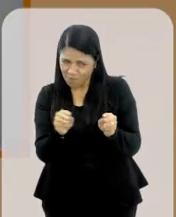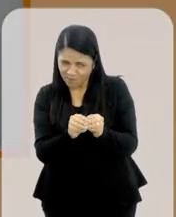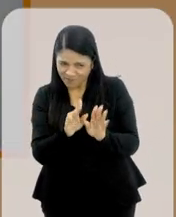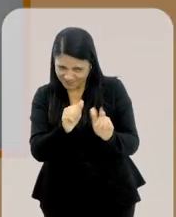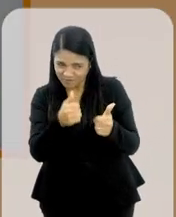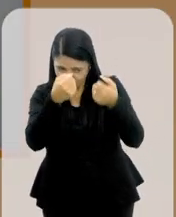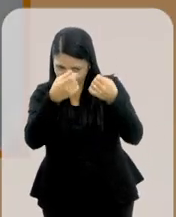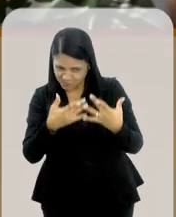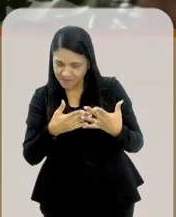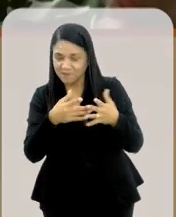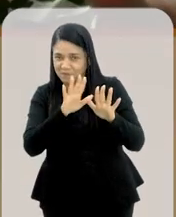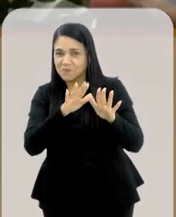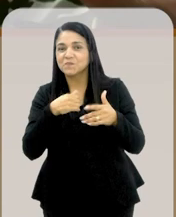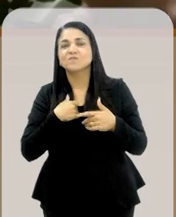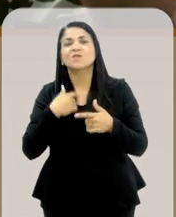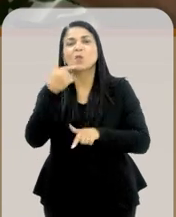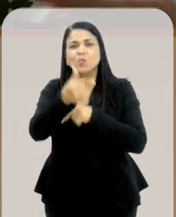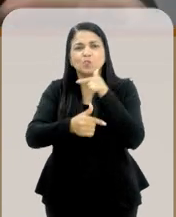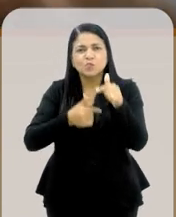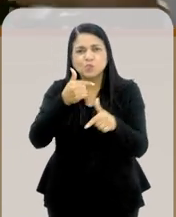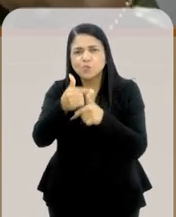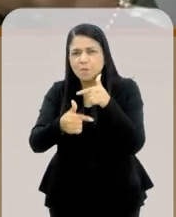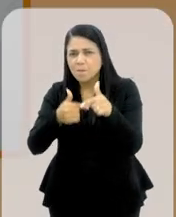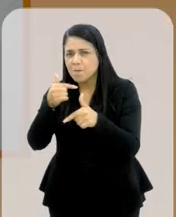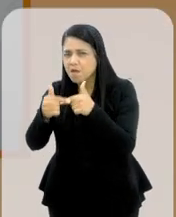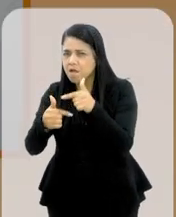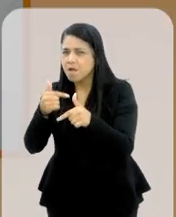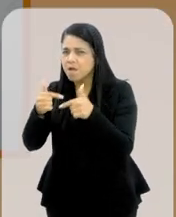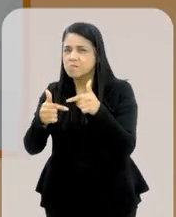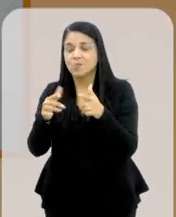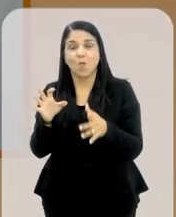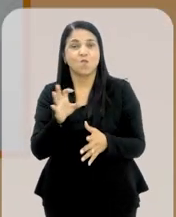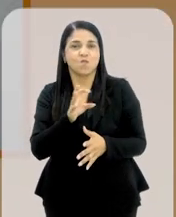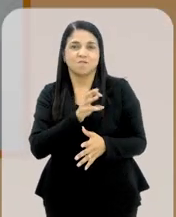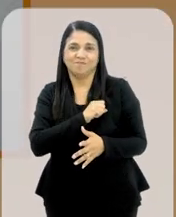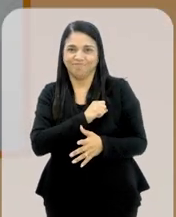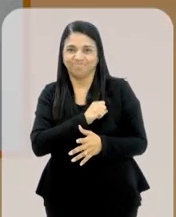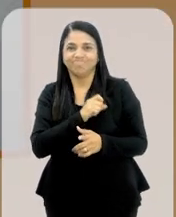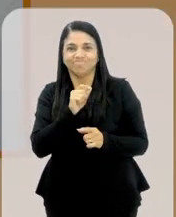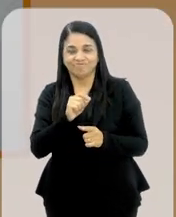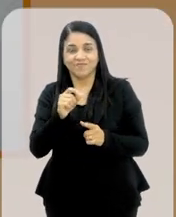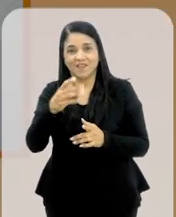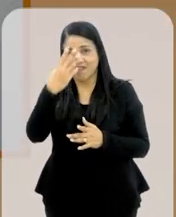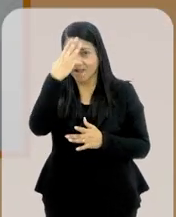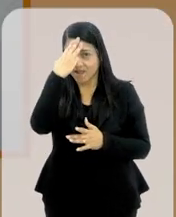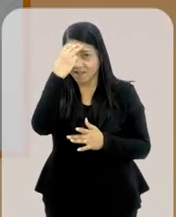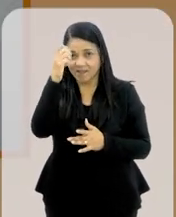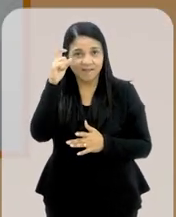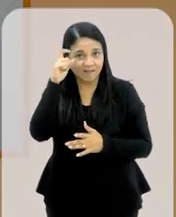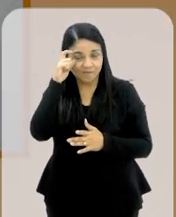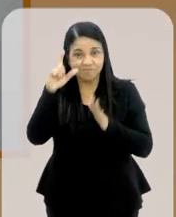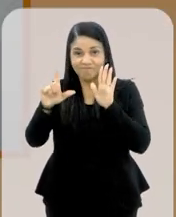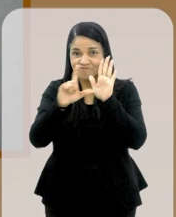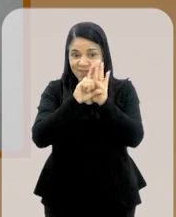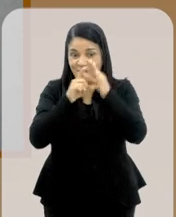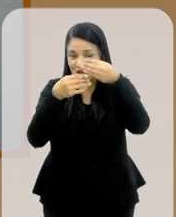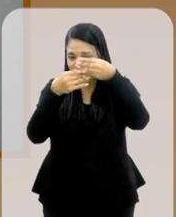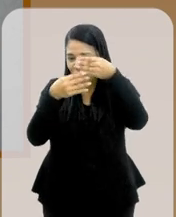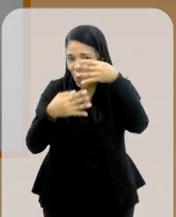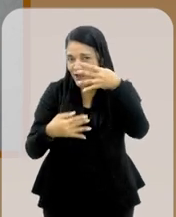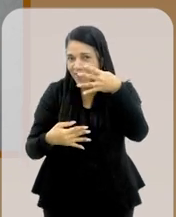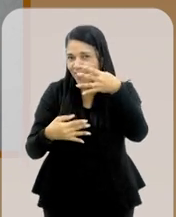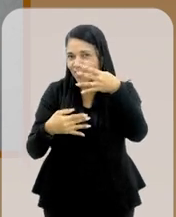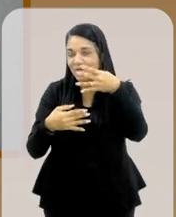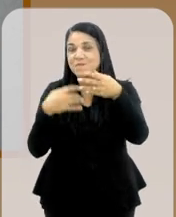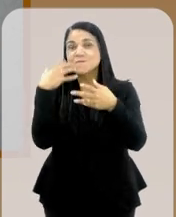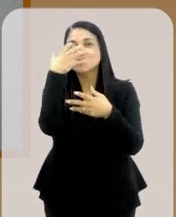Deixa eu só finalizar aqui. E um trabalho assim que eu adoro, que é a Lei Maria da Penha em cordel